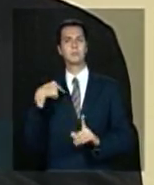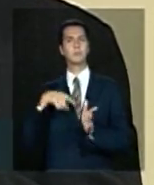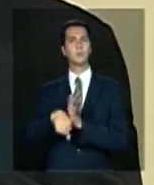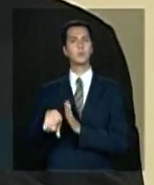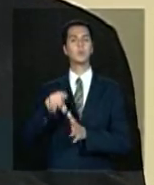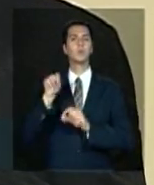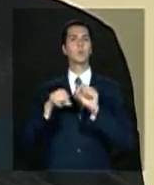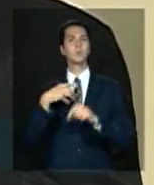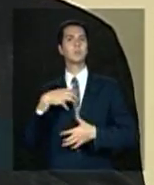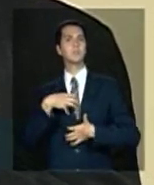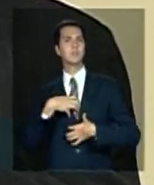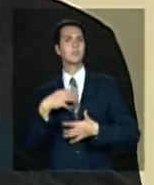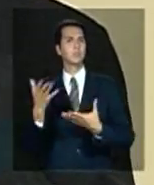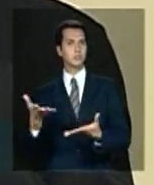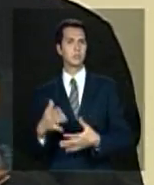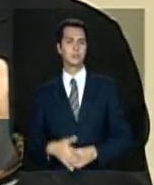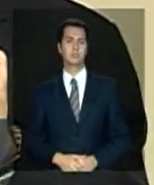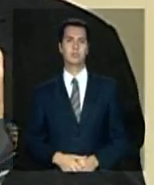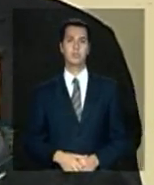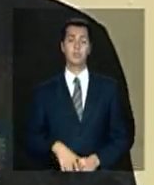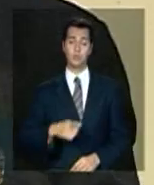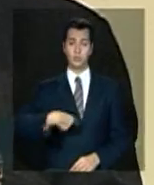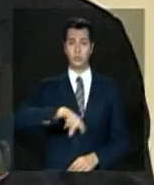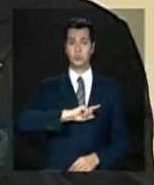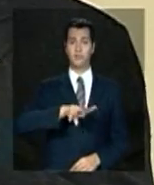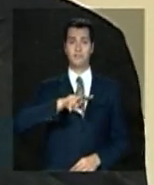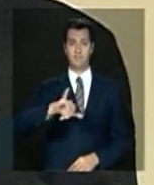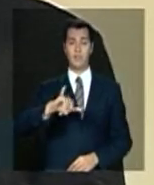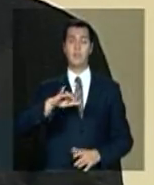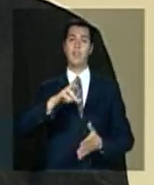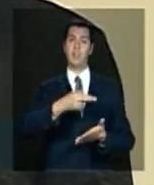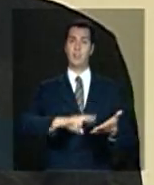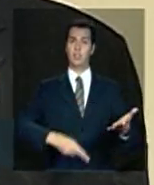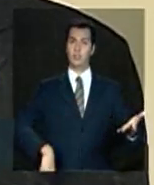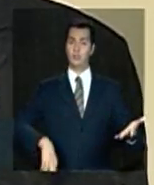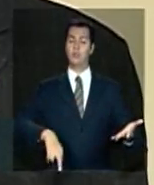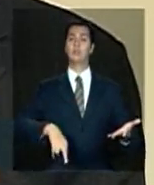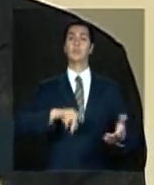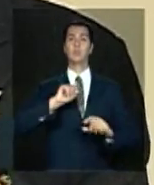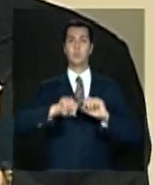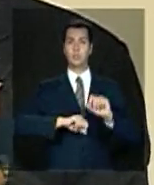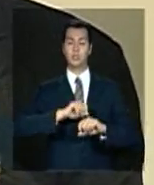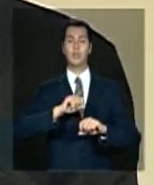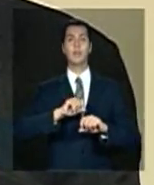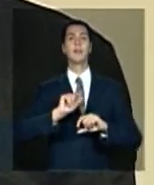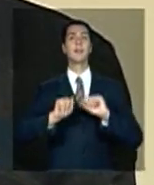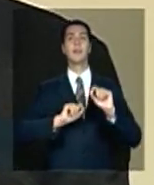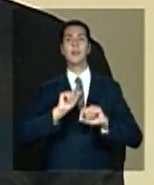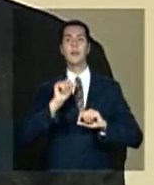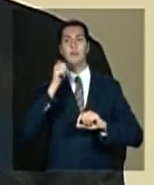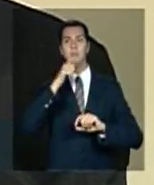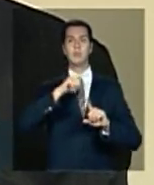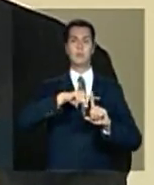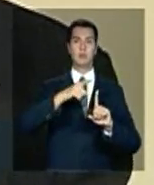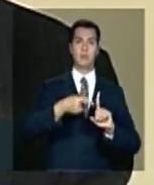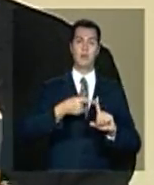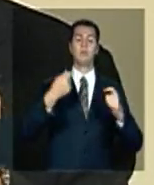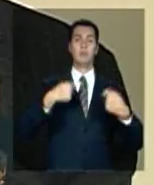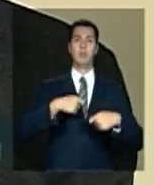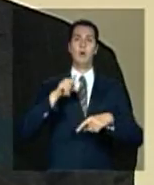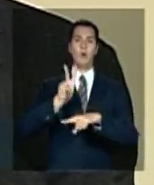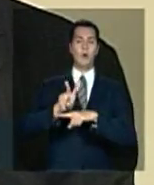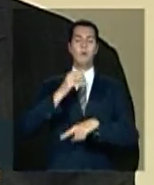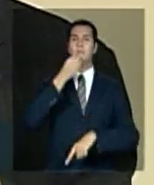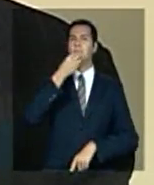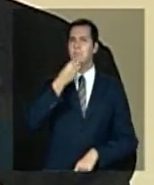que mostram quais são os hospitais maternidades e unidades de saúde que cuidam bem das nossas gestantes e por isso tem que ser